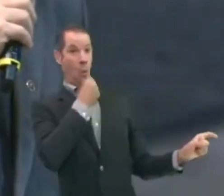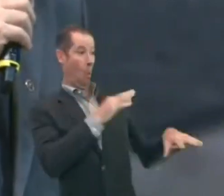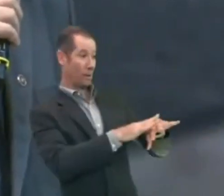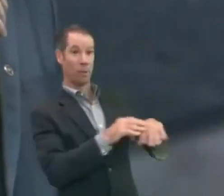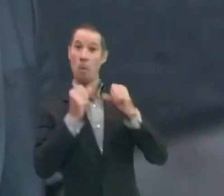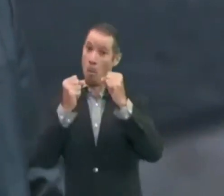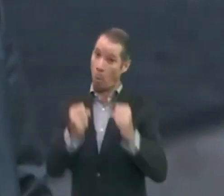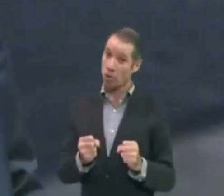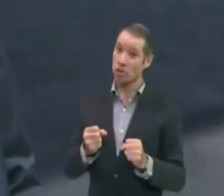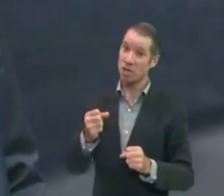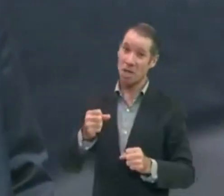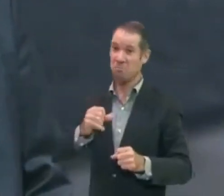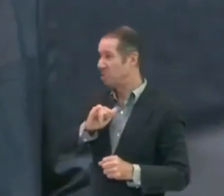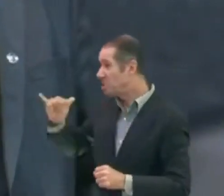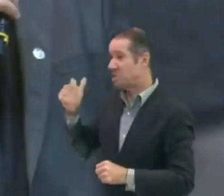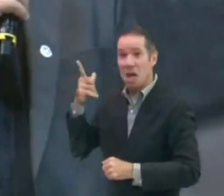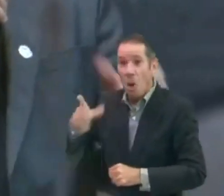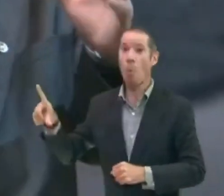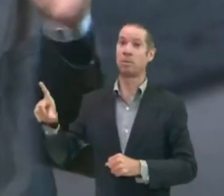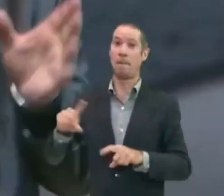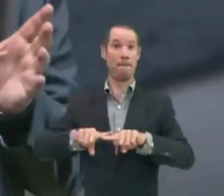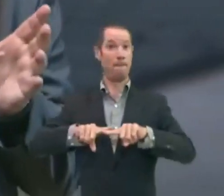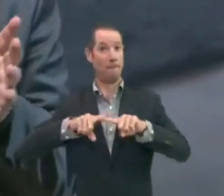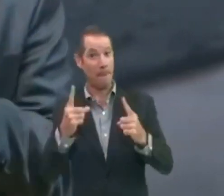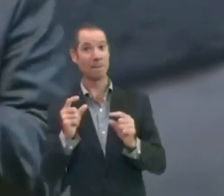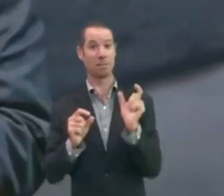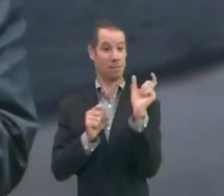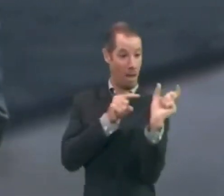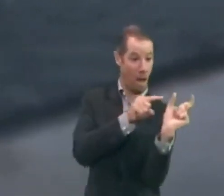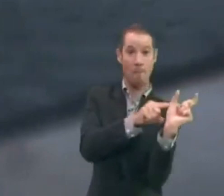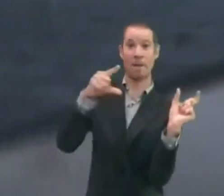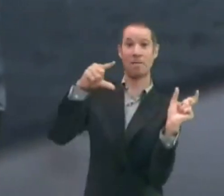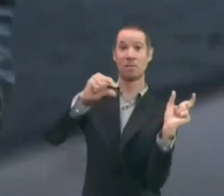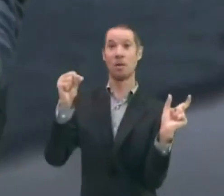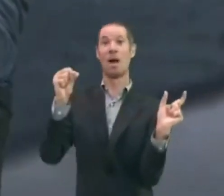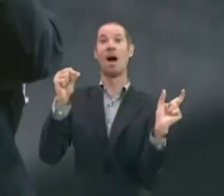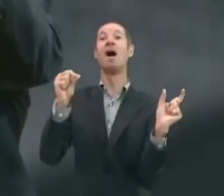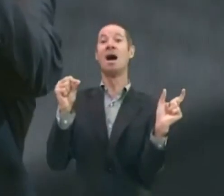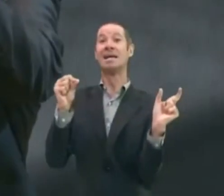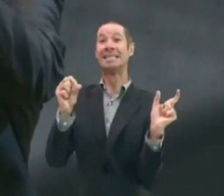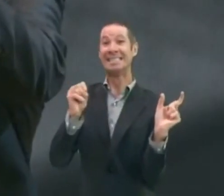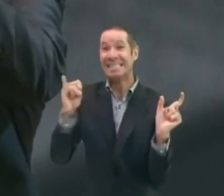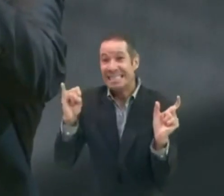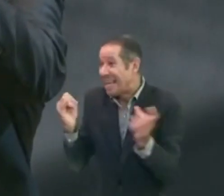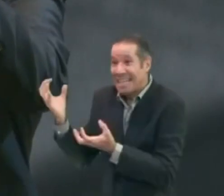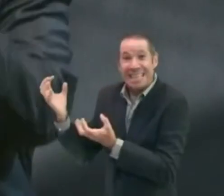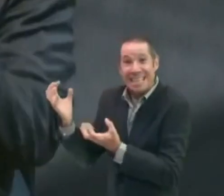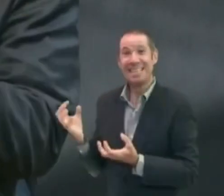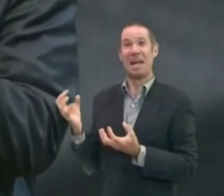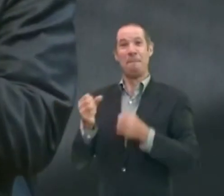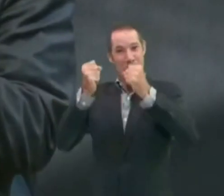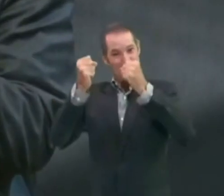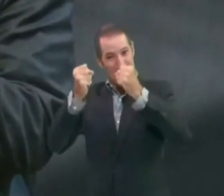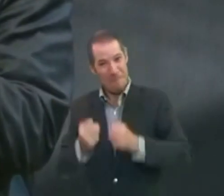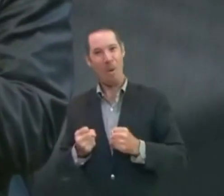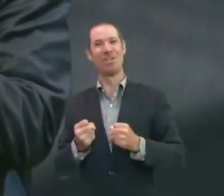outra coisa para Jesus, mas olha só a palavra que ele escolheu: se quiseres,